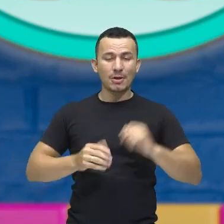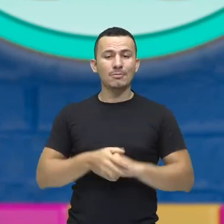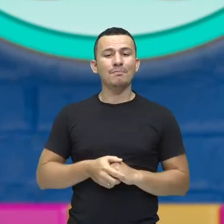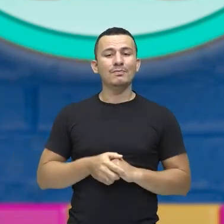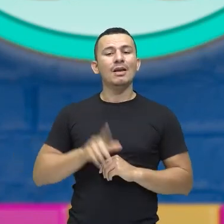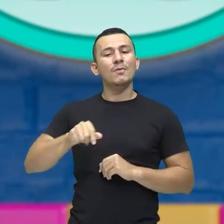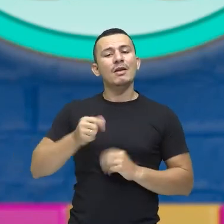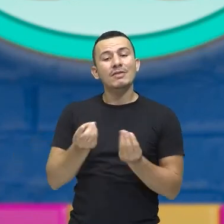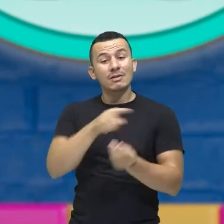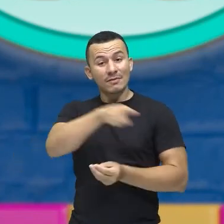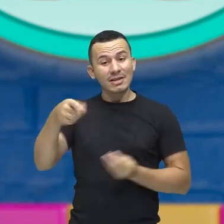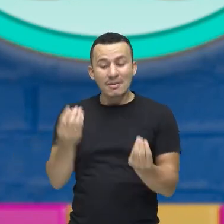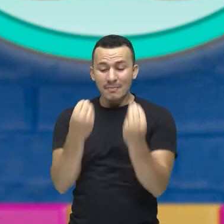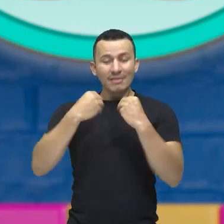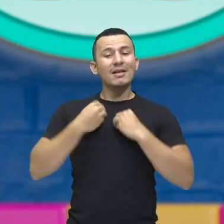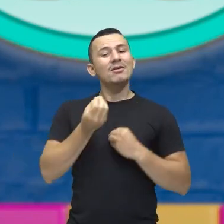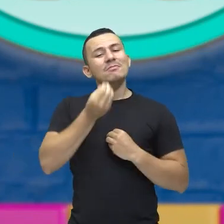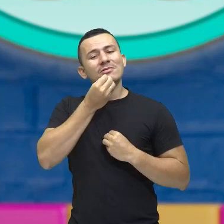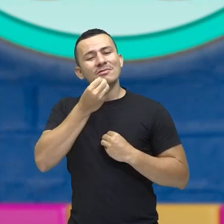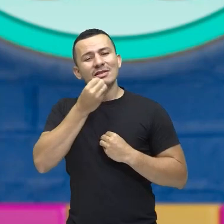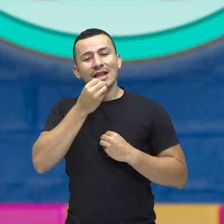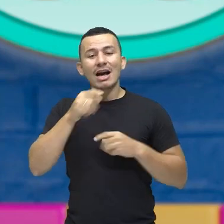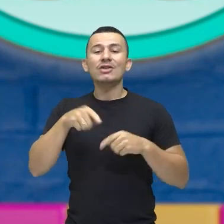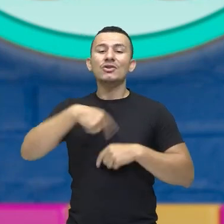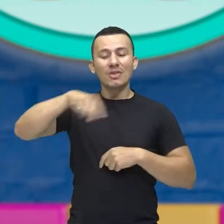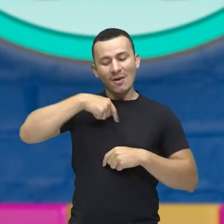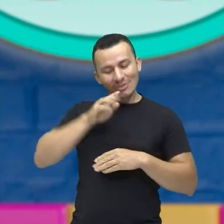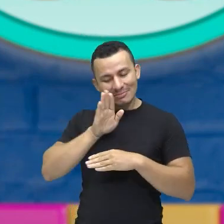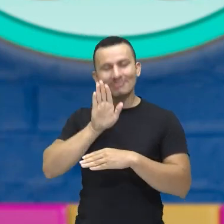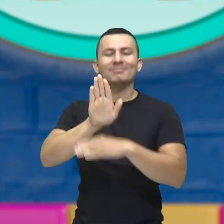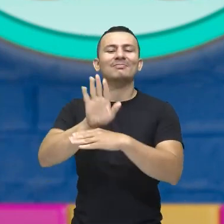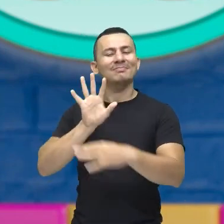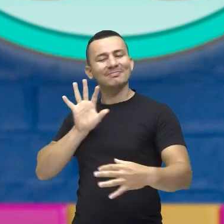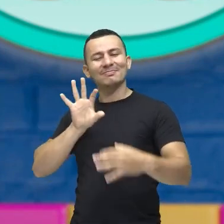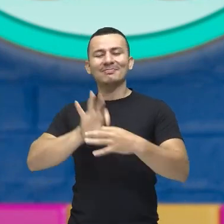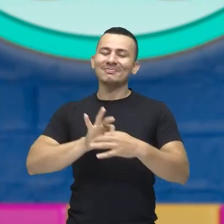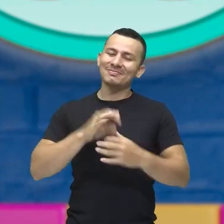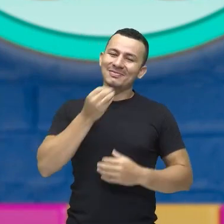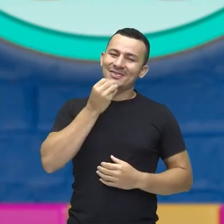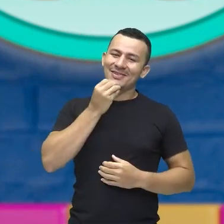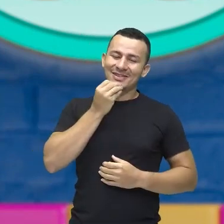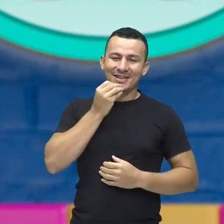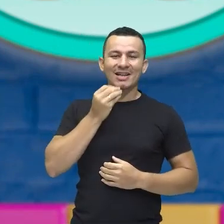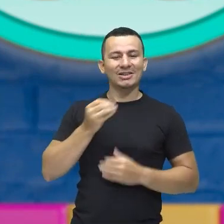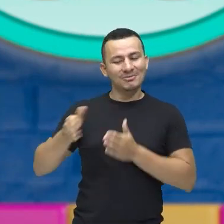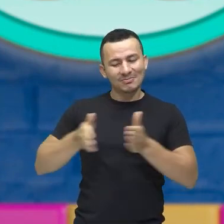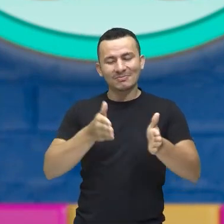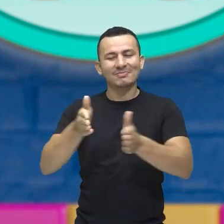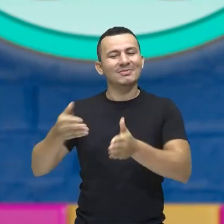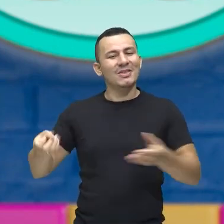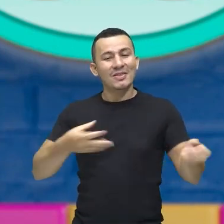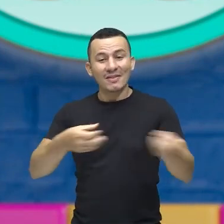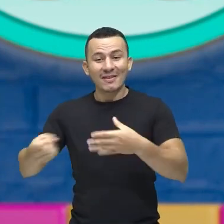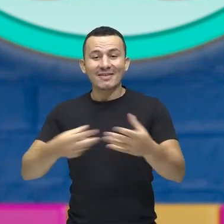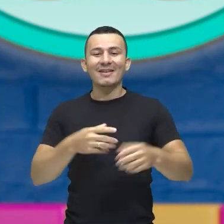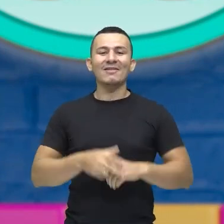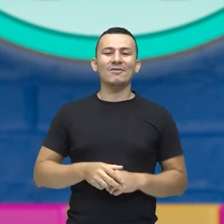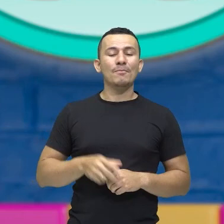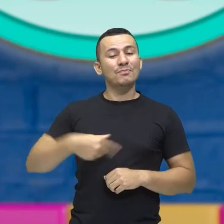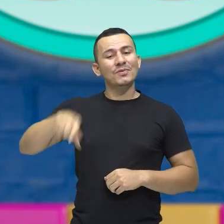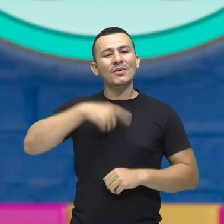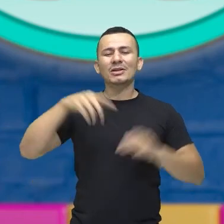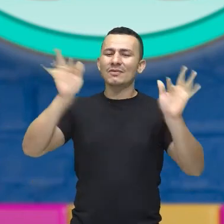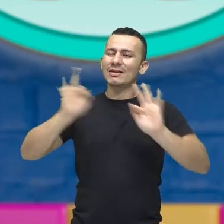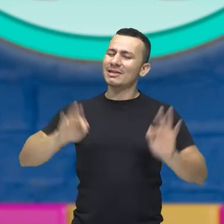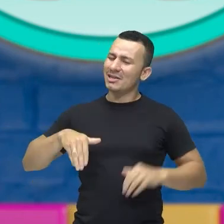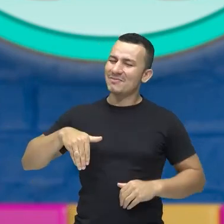uma oportunidade, dão a vocês também quando nos procuram, mas dão a nós também uma oportunidade de desvelar caminhos novos para que nós sejamos mais felizes,